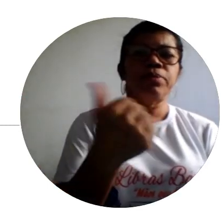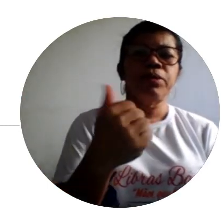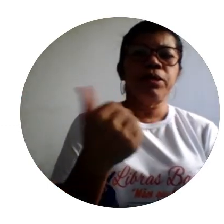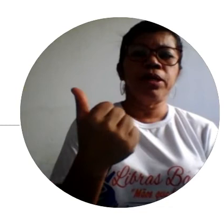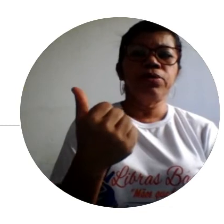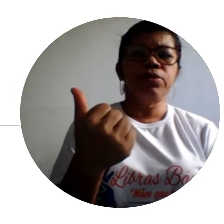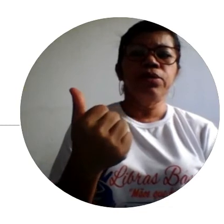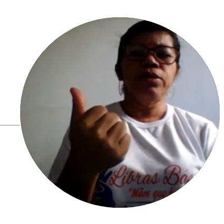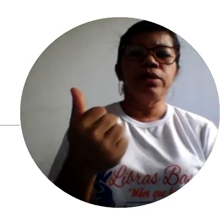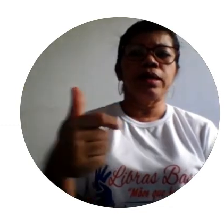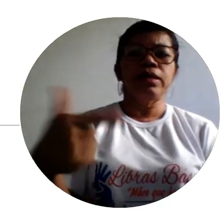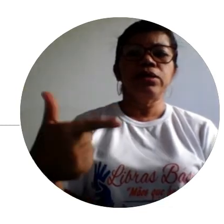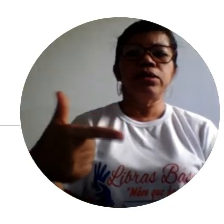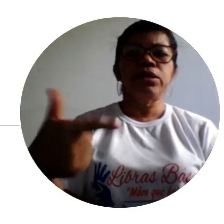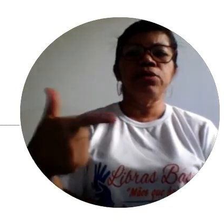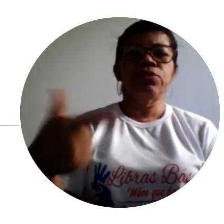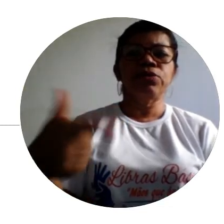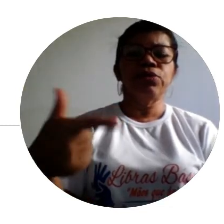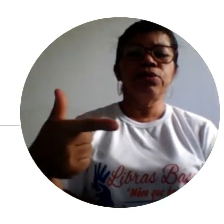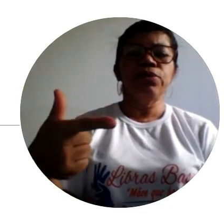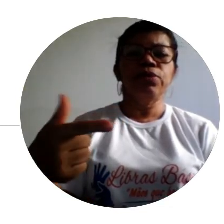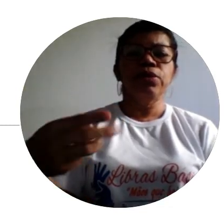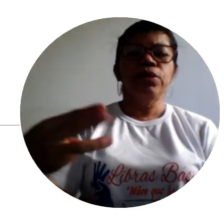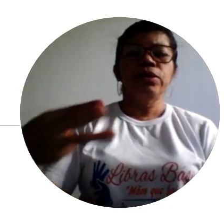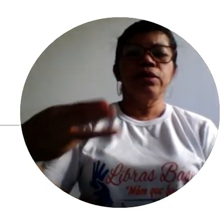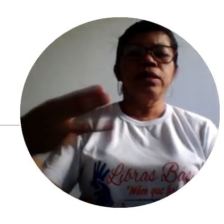eu vou dizer primeiro, tá? Segundo,